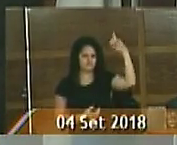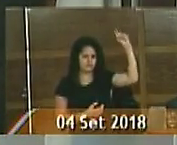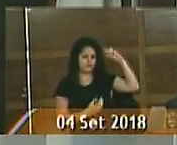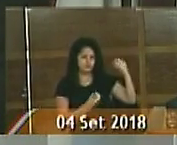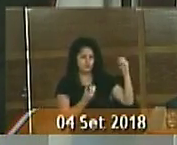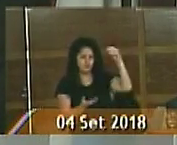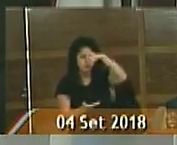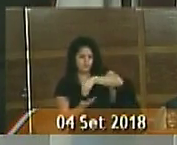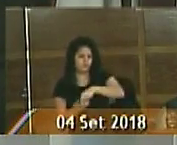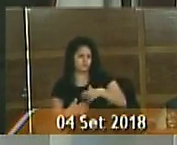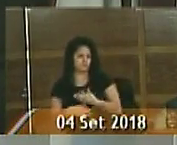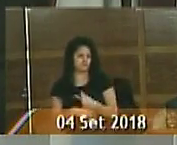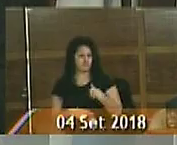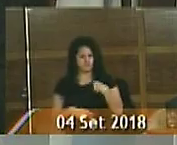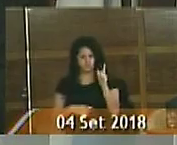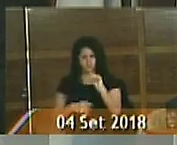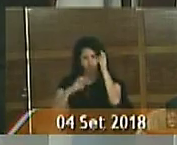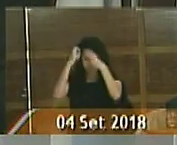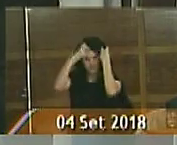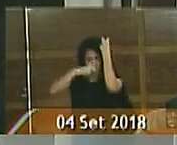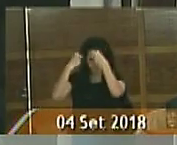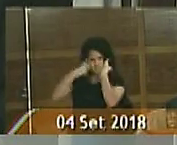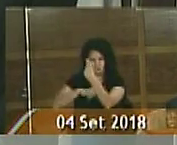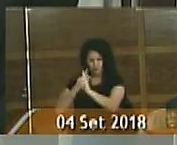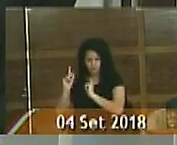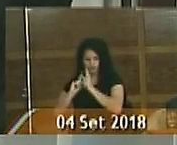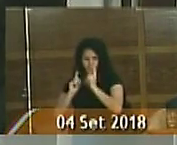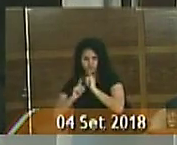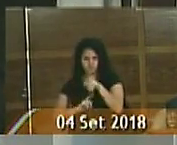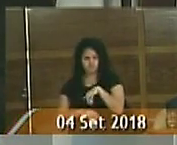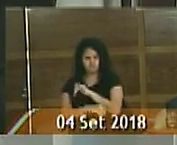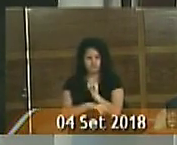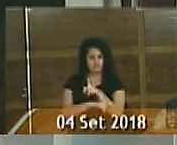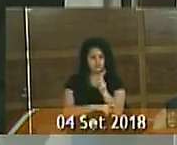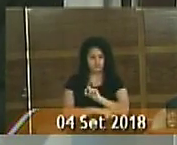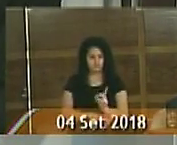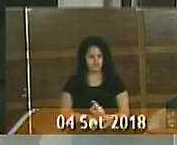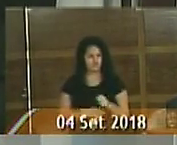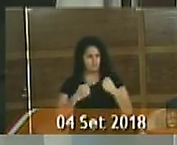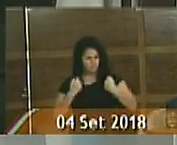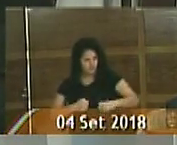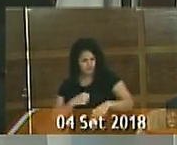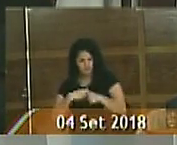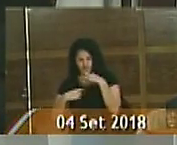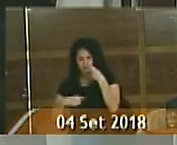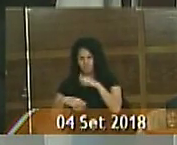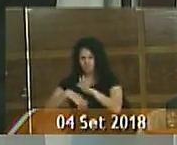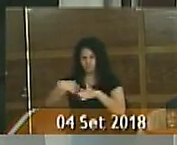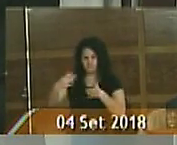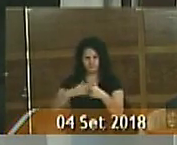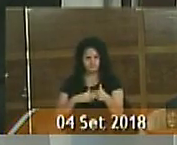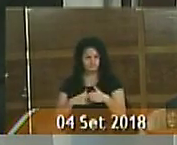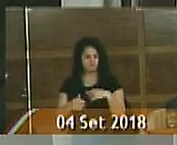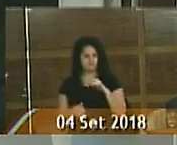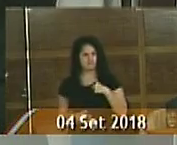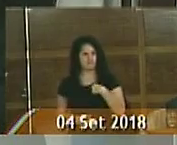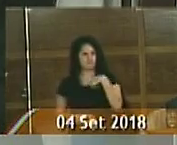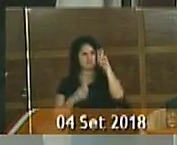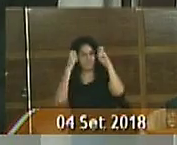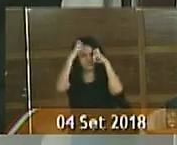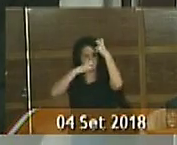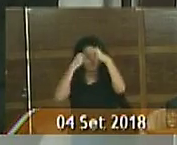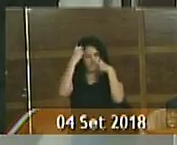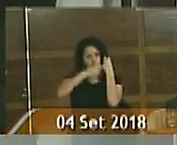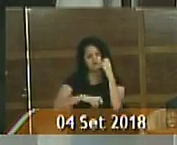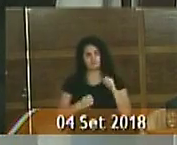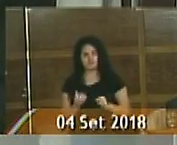Eu não estou preocupado com picuinha e Facebook, não. Pode meter o sarrafo em mim. Eu estou preocupado com a